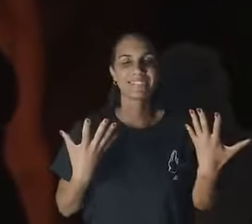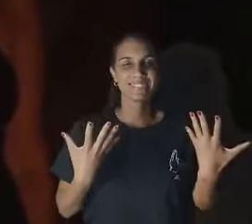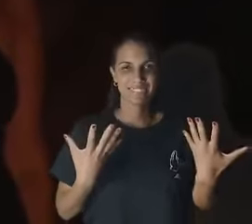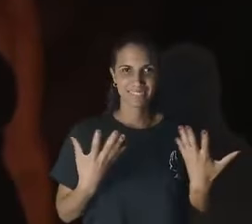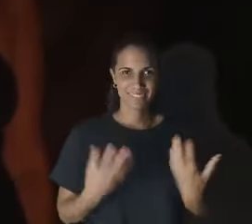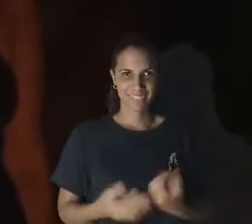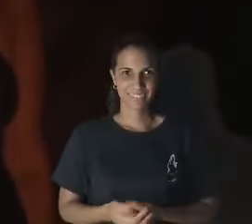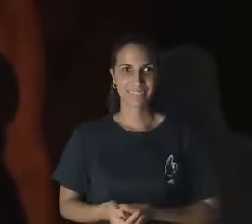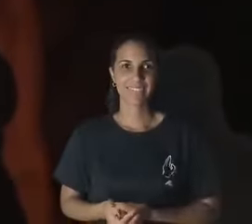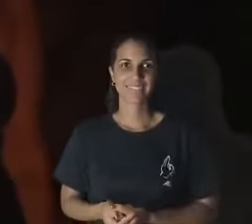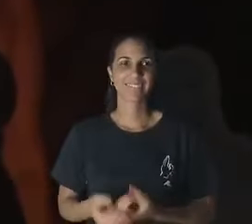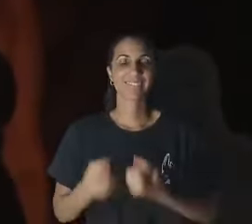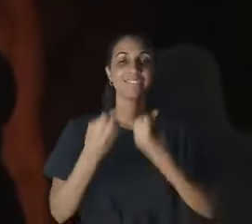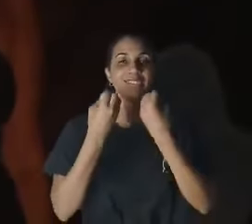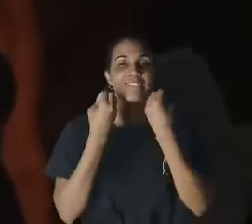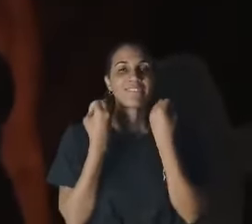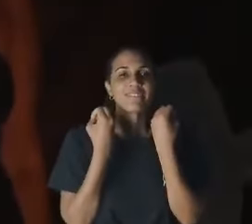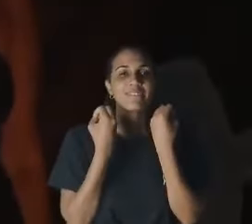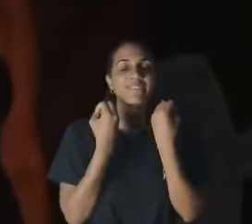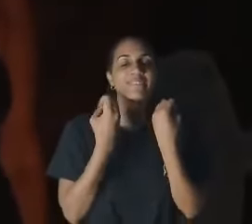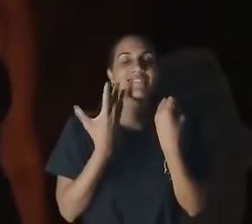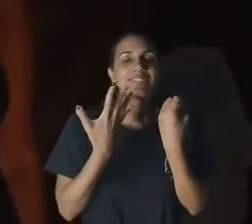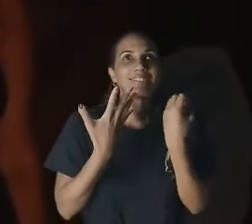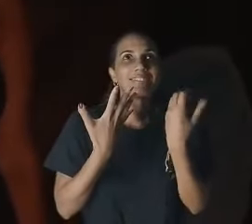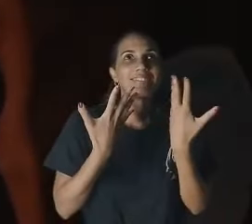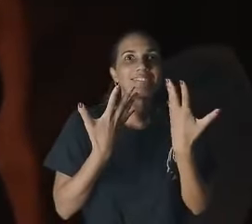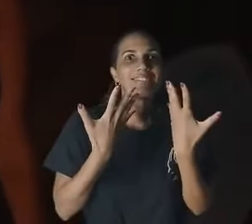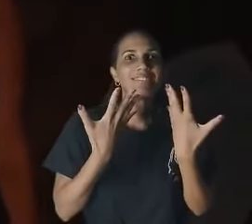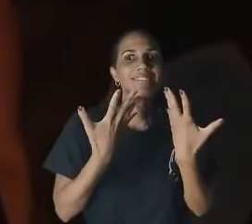bendito, seja